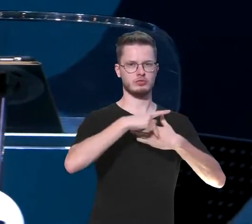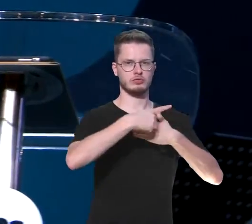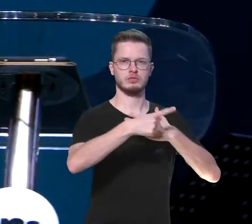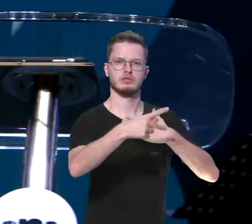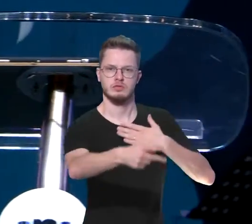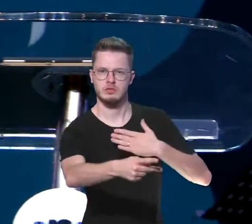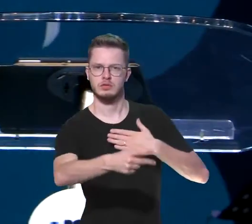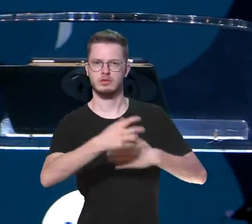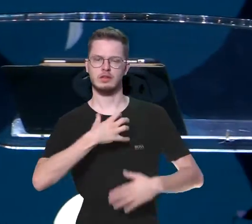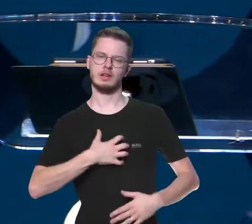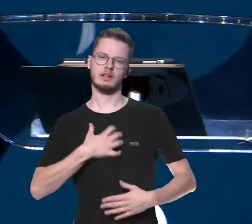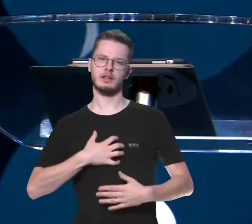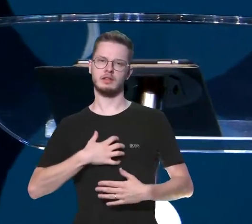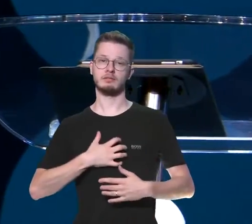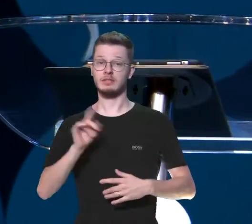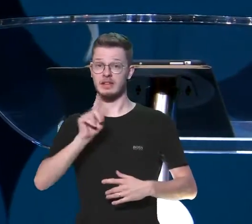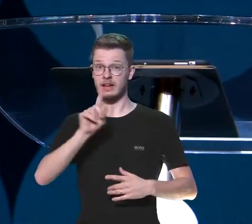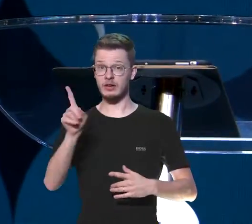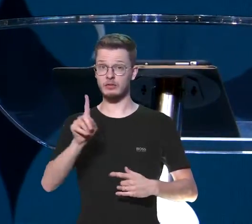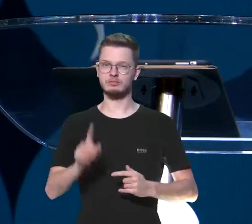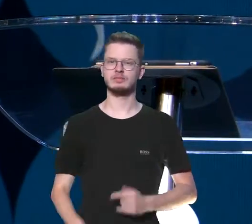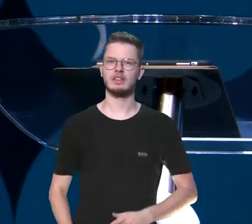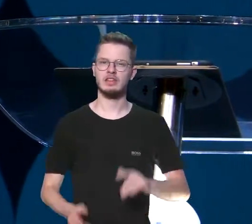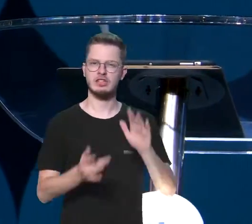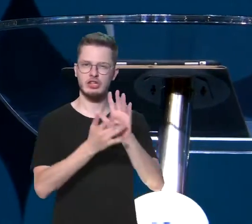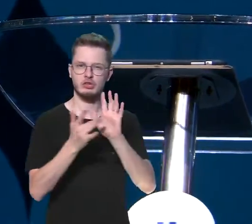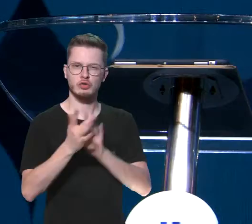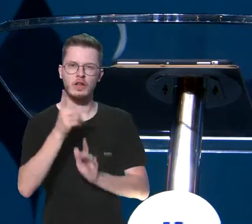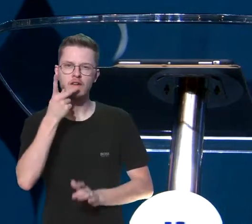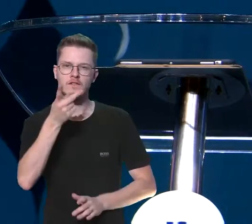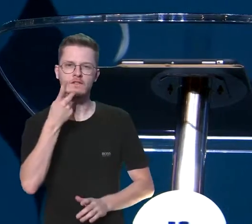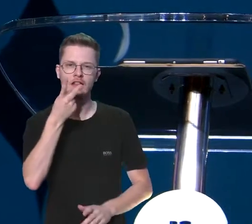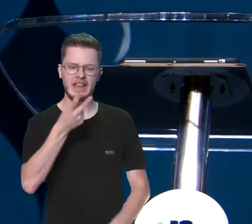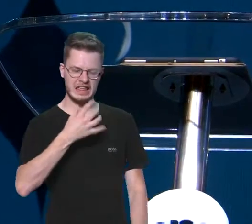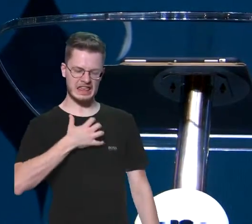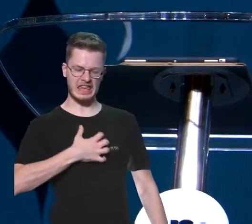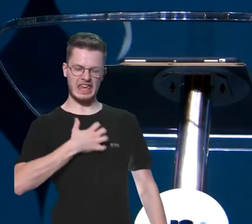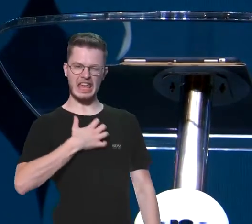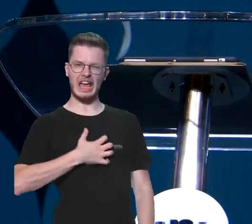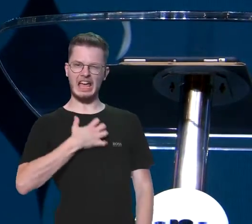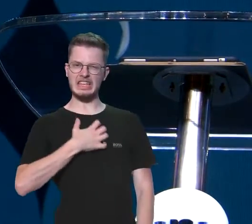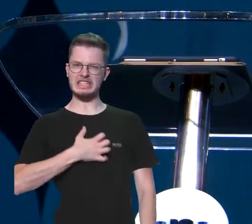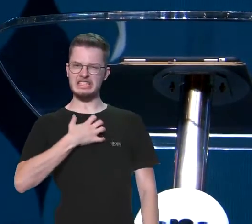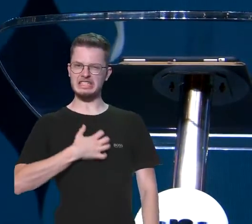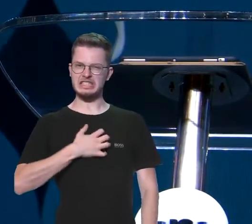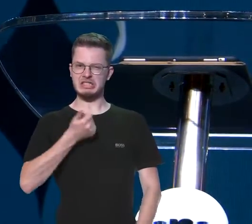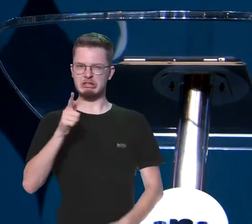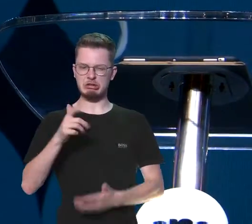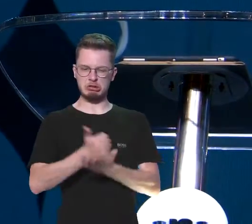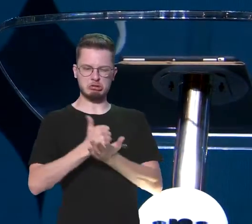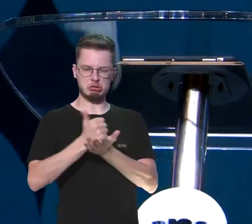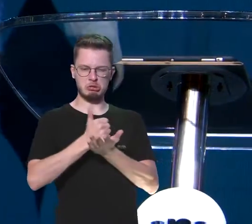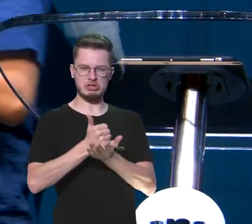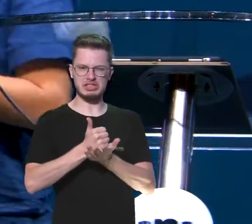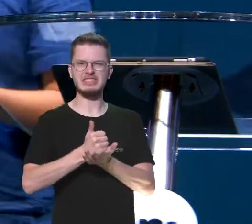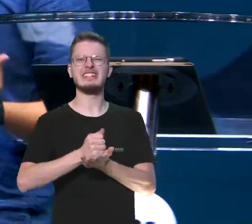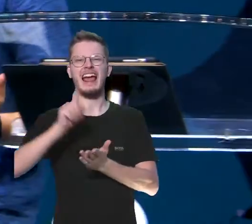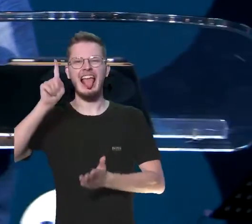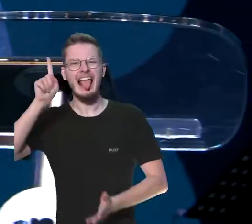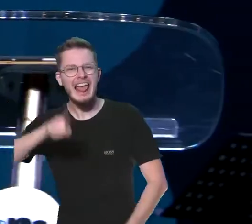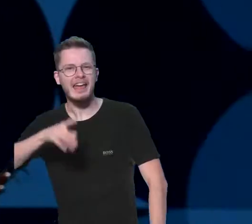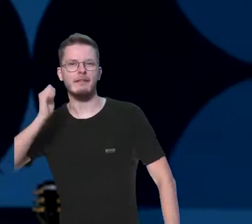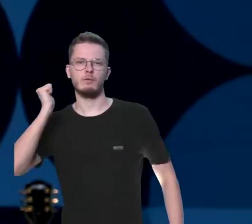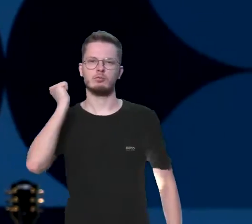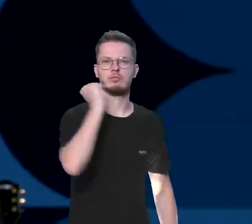falando, é que para ele, a ira descabida é homicídio. Meu Deus, por